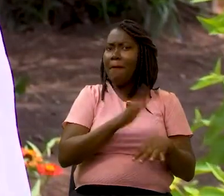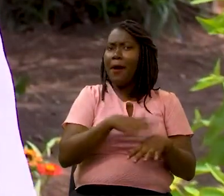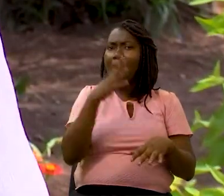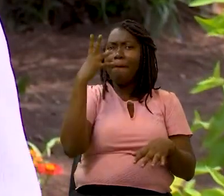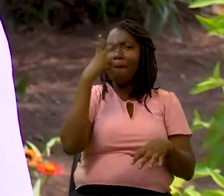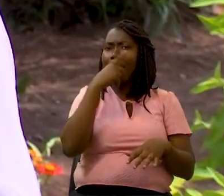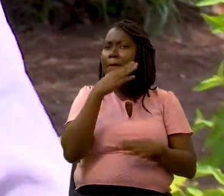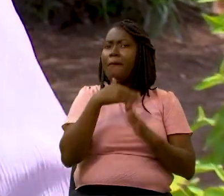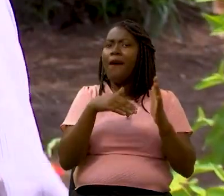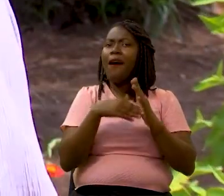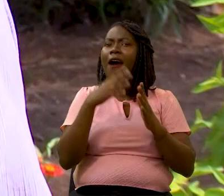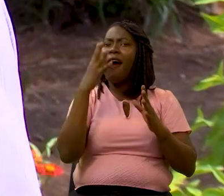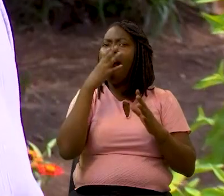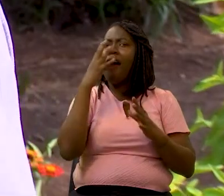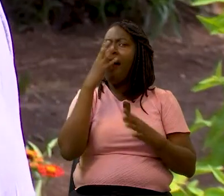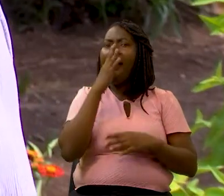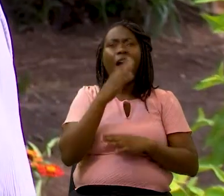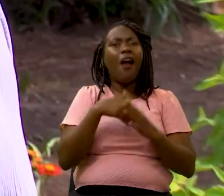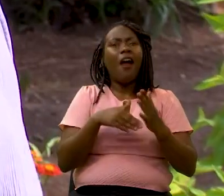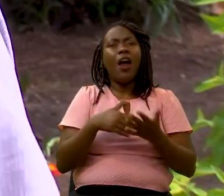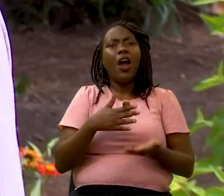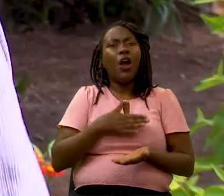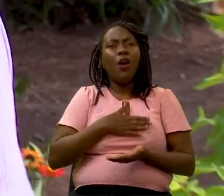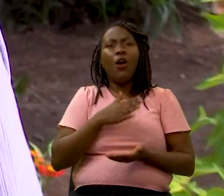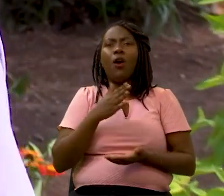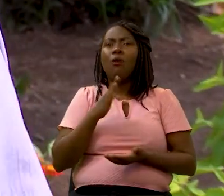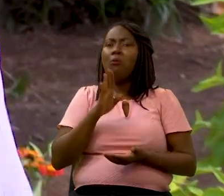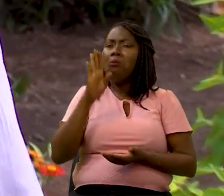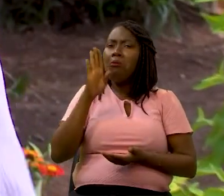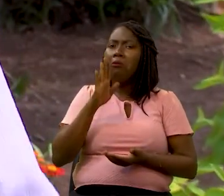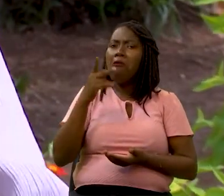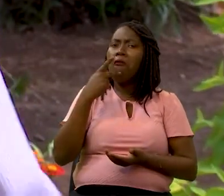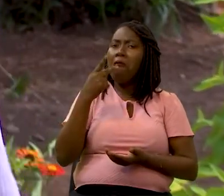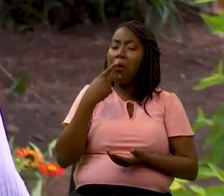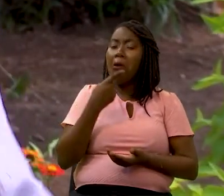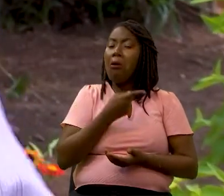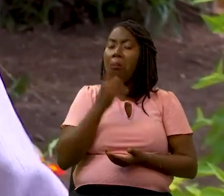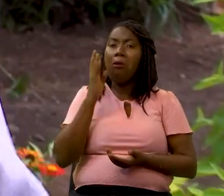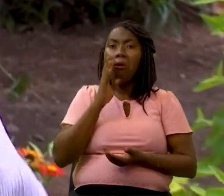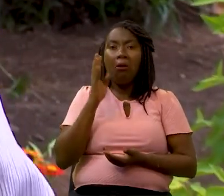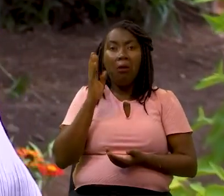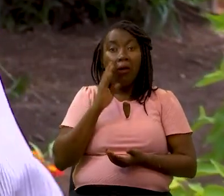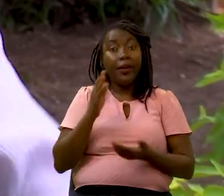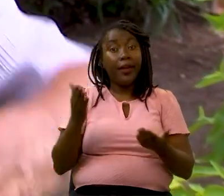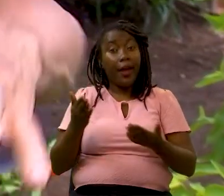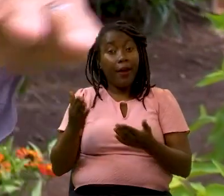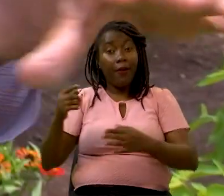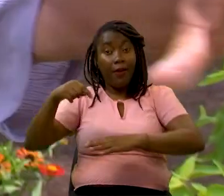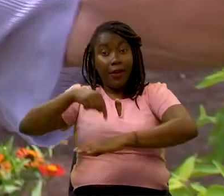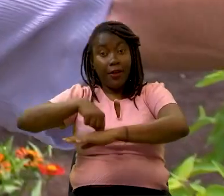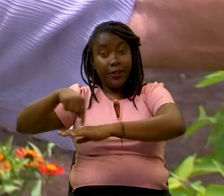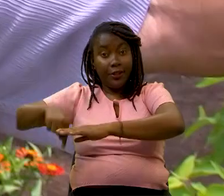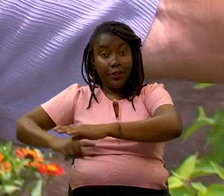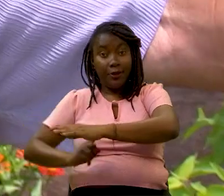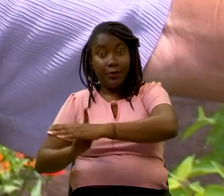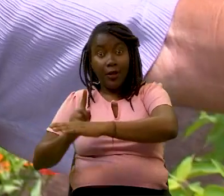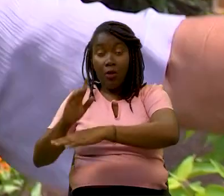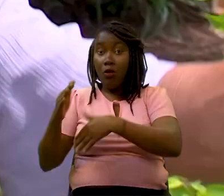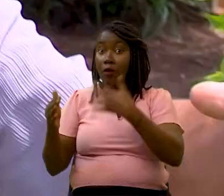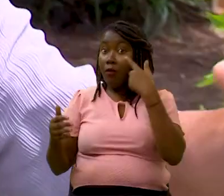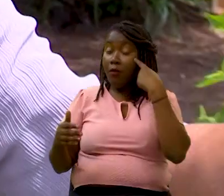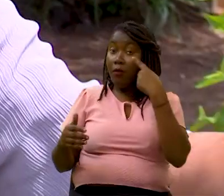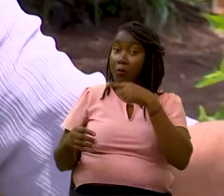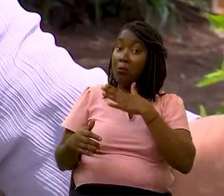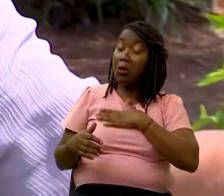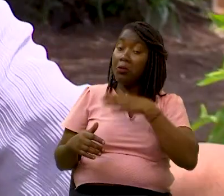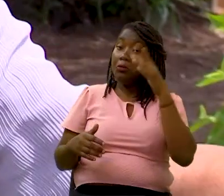mais belo. Olha, o povo, todo mundo está admirando. Todo mundo está gostando, comentando, olha como vai ficar legal. E agora com essas plantas aqui, na